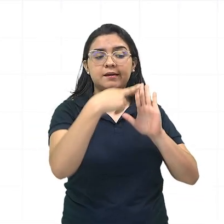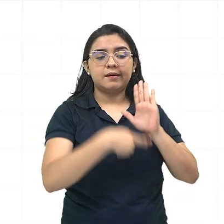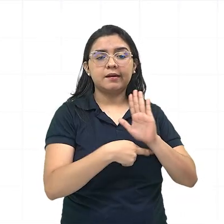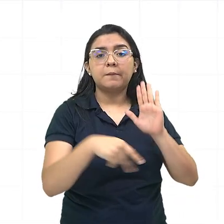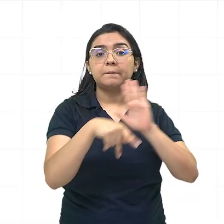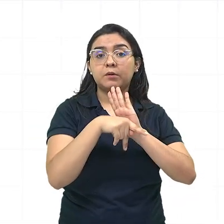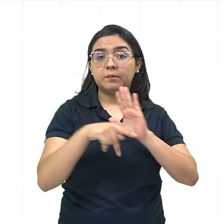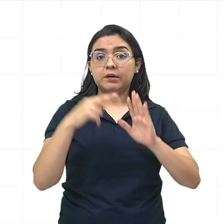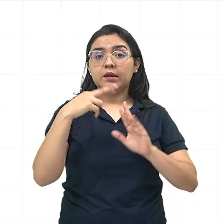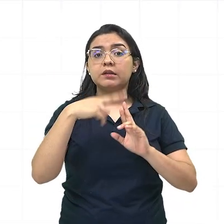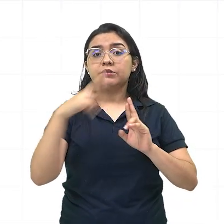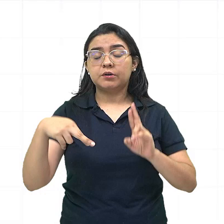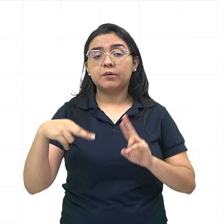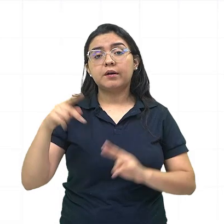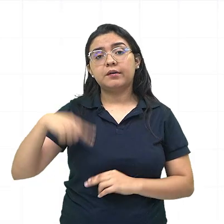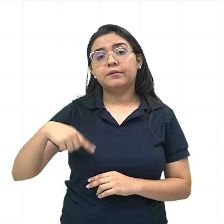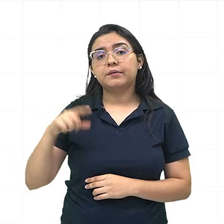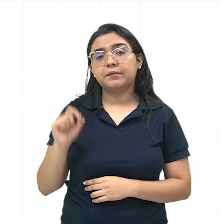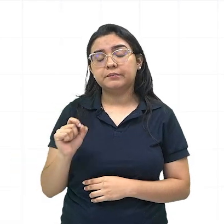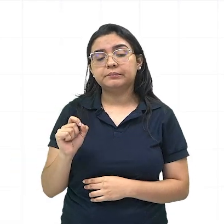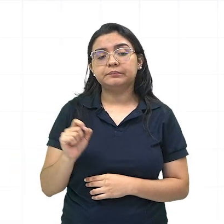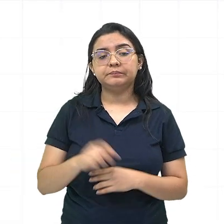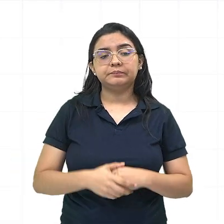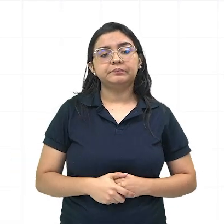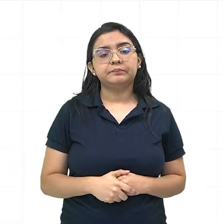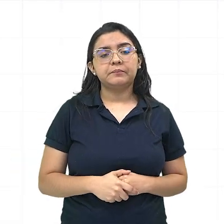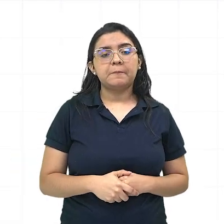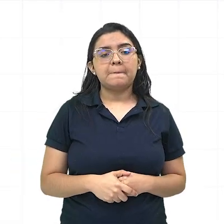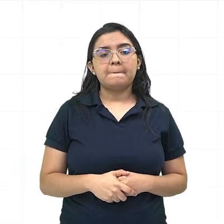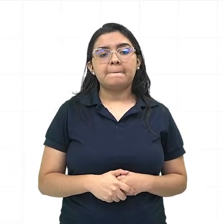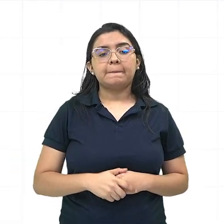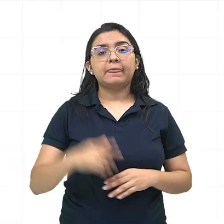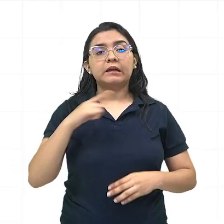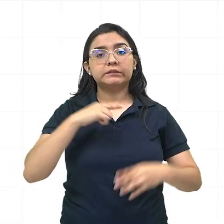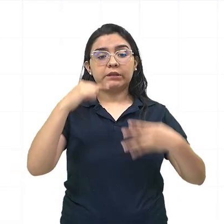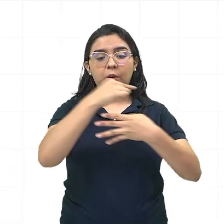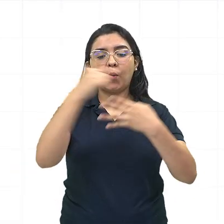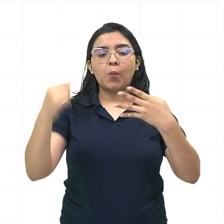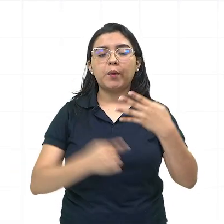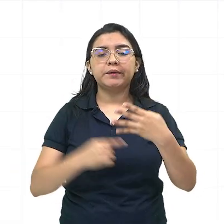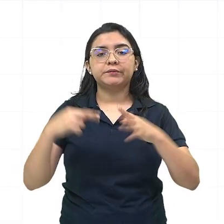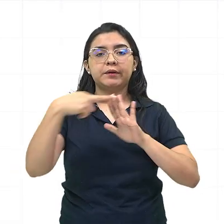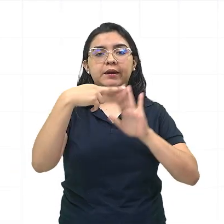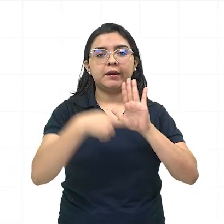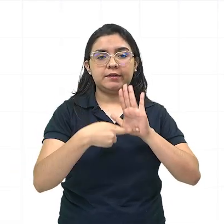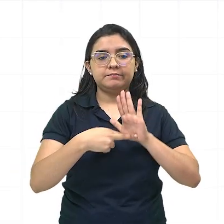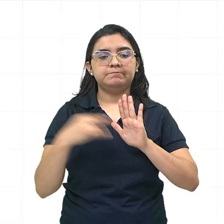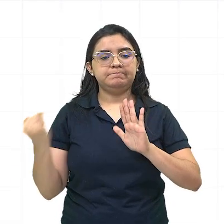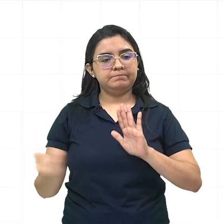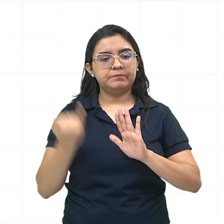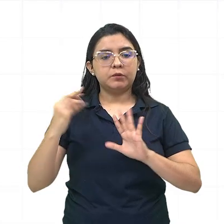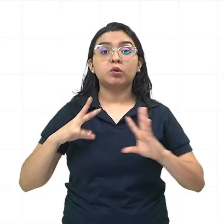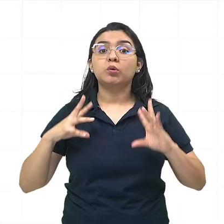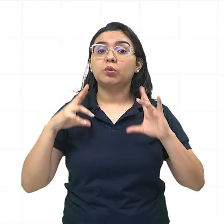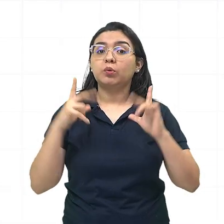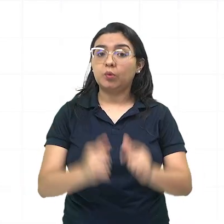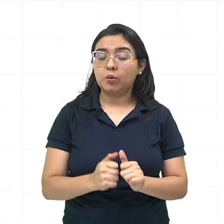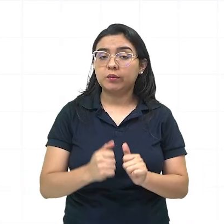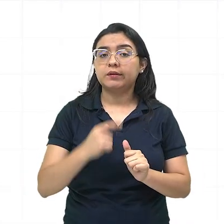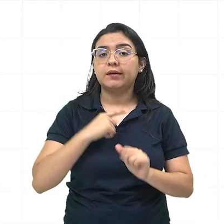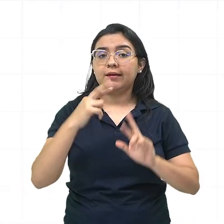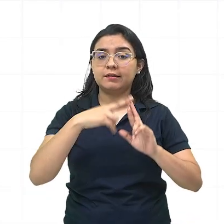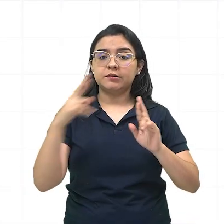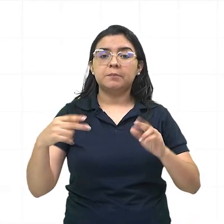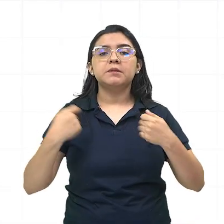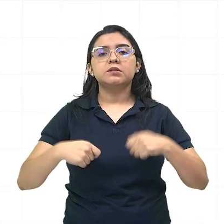ouro nas religiões, elas vão demandar 4 regras fundamentais. Toda religião tem que